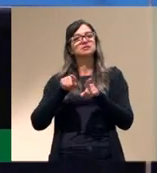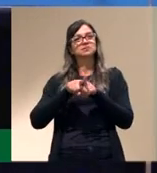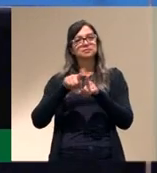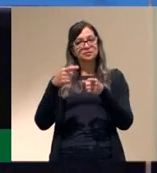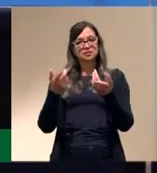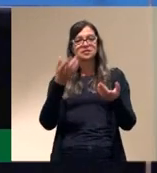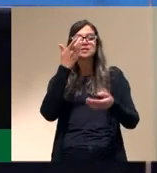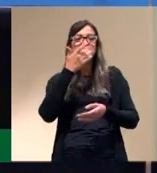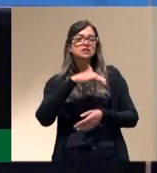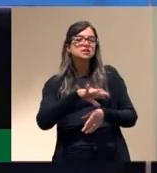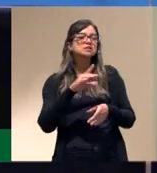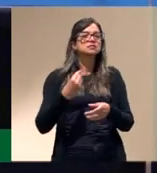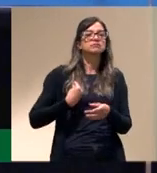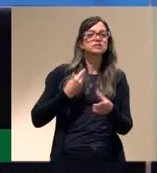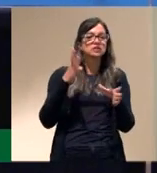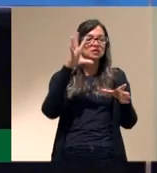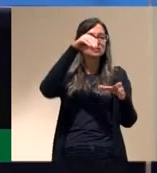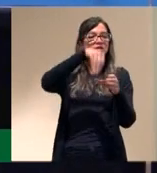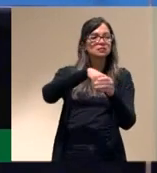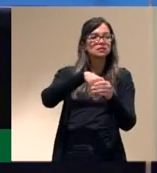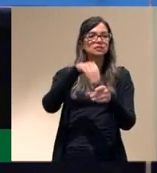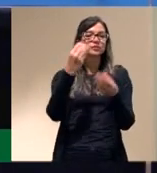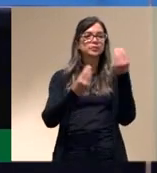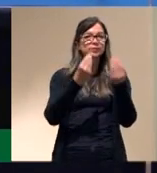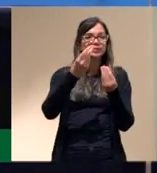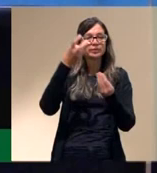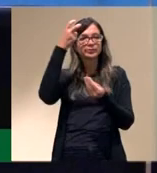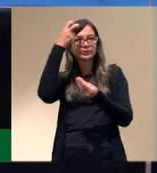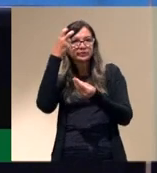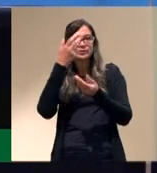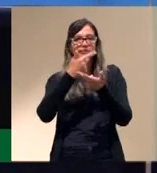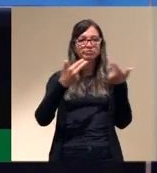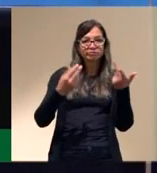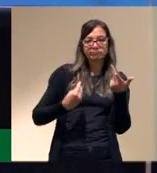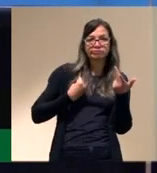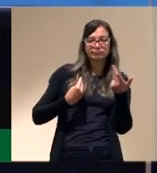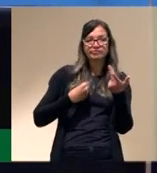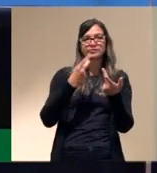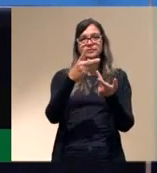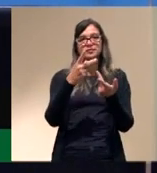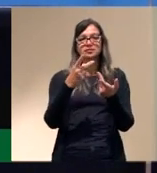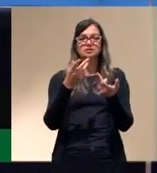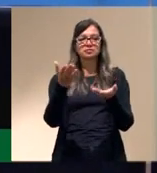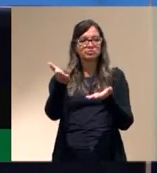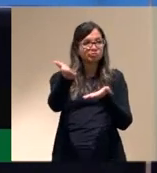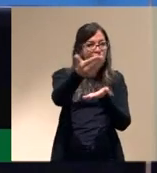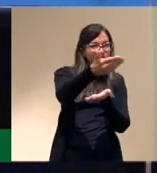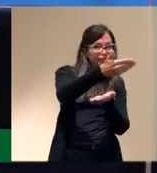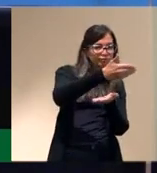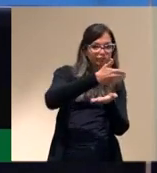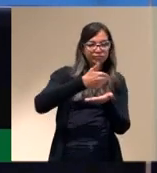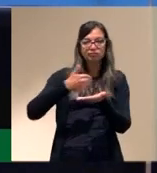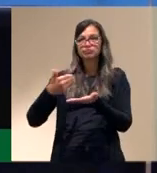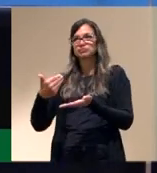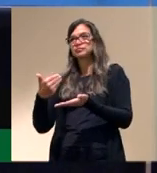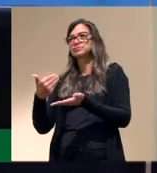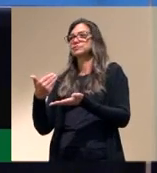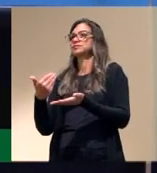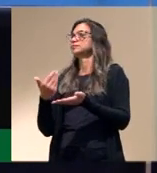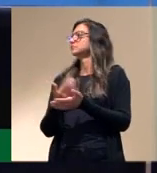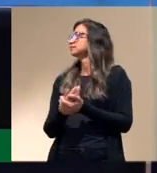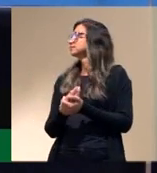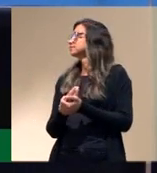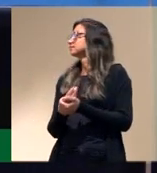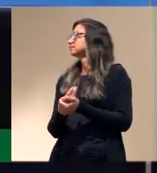criança pertence. Só se a gente recolhesse os repertórios, né? Estou falando, claro, aqui das crianças um